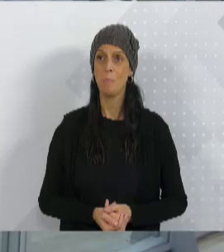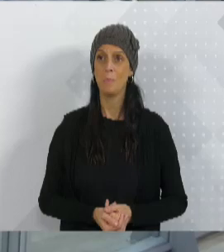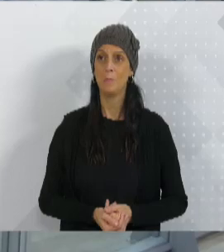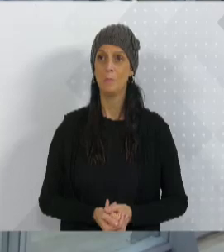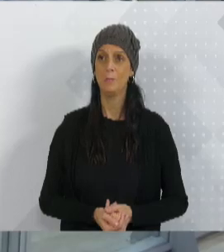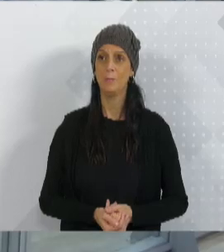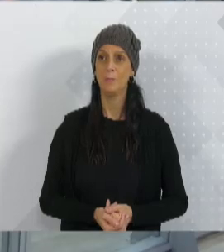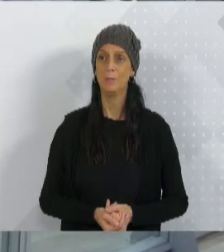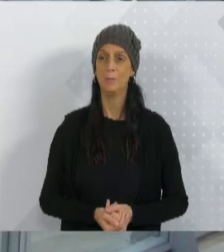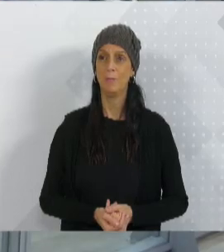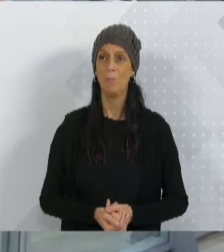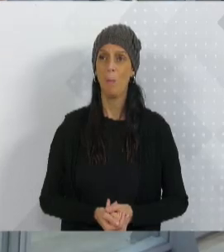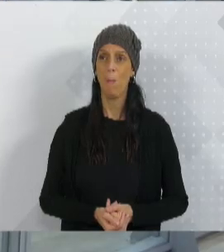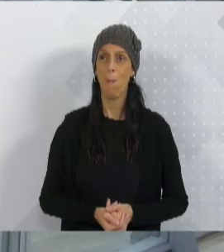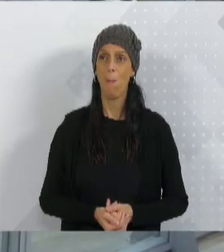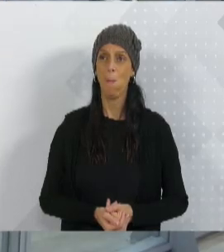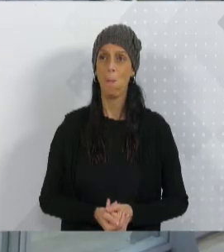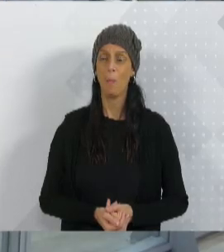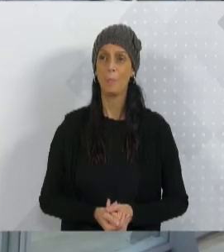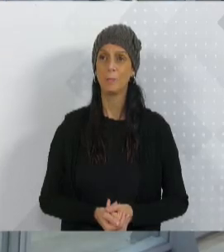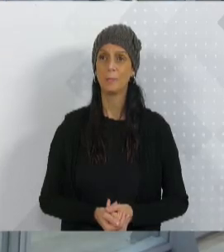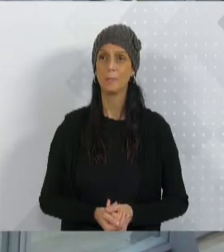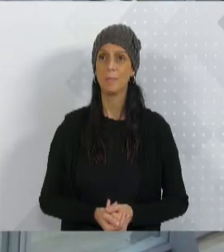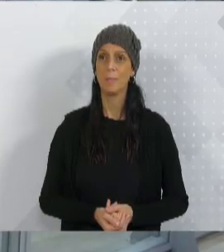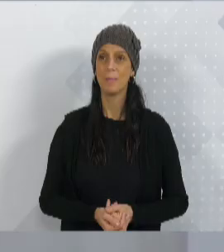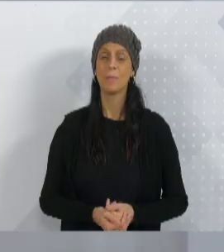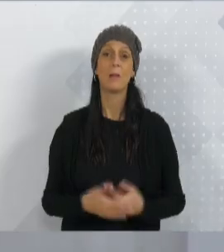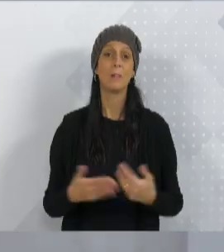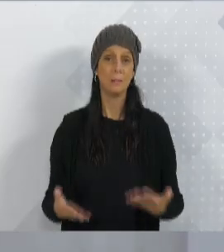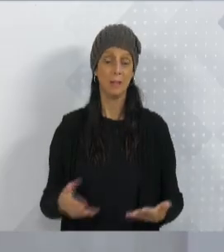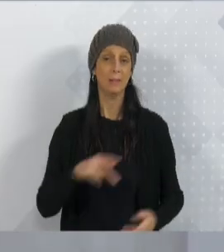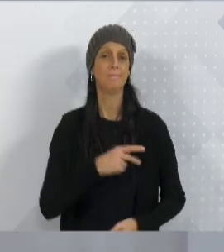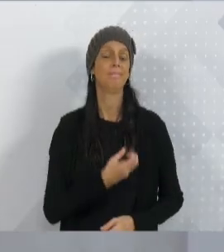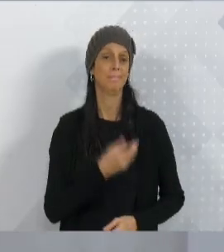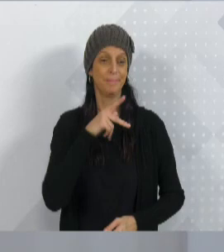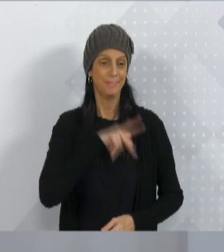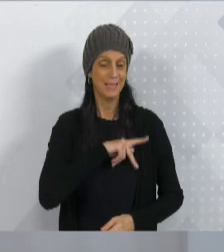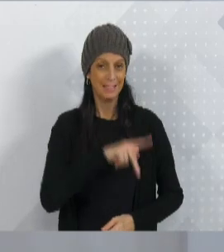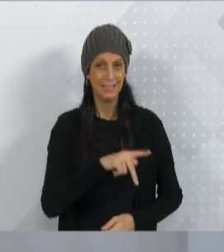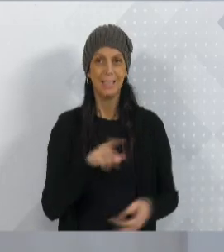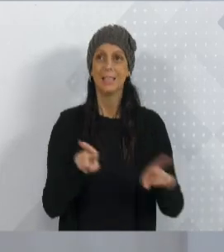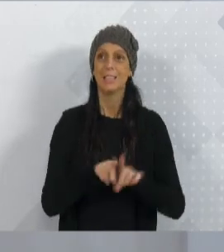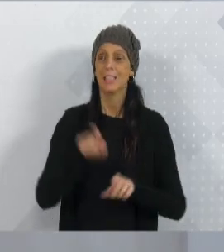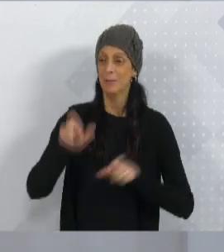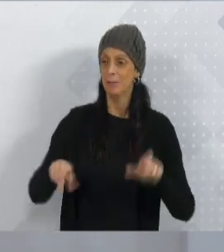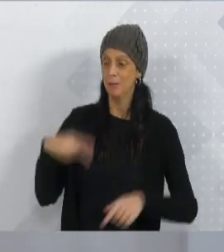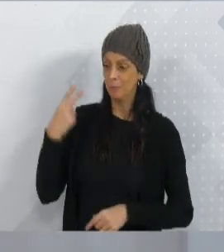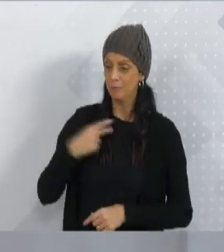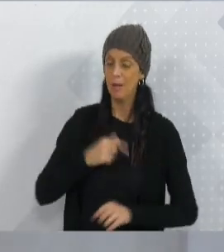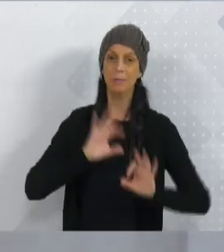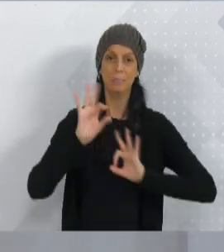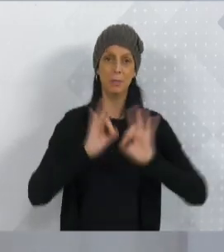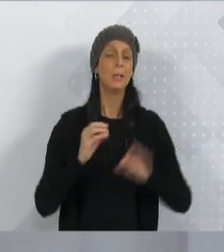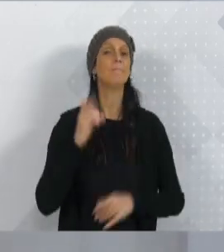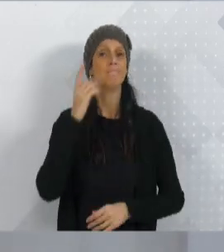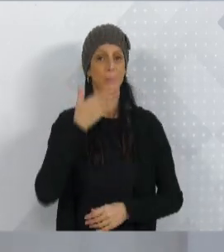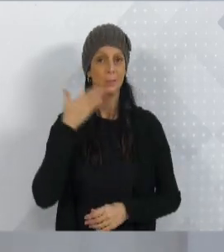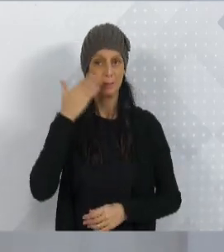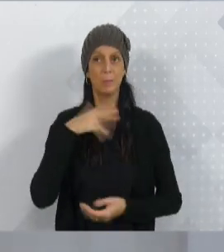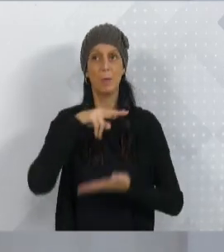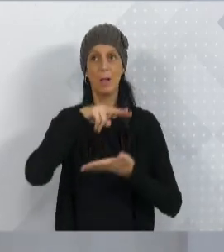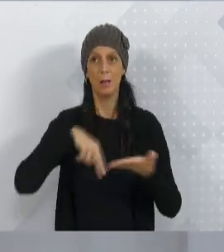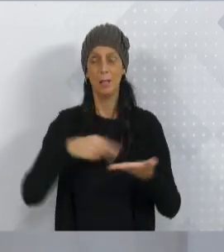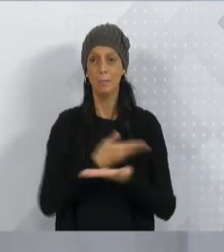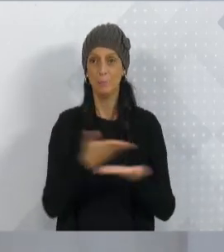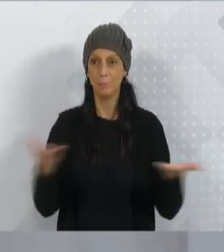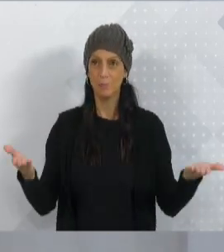senhores vereadores senhor presidente preparou as palavras eu Preparei umas palavras que eu vou ler aqui